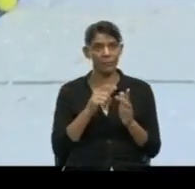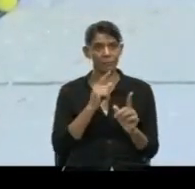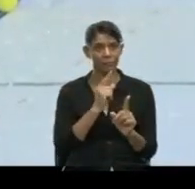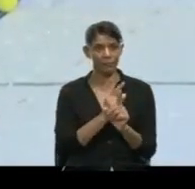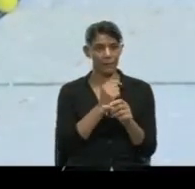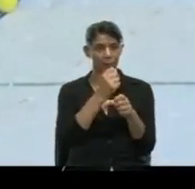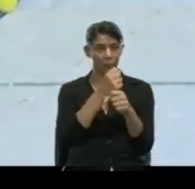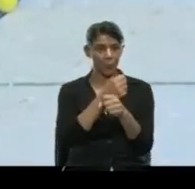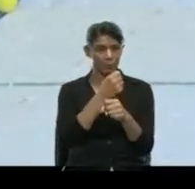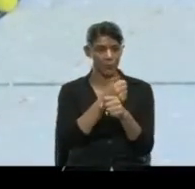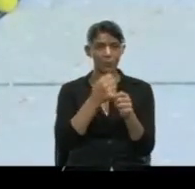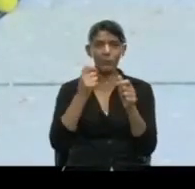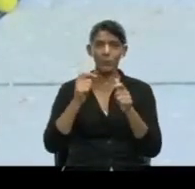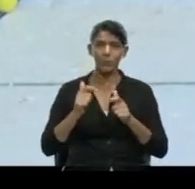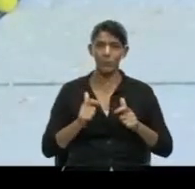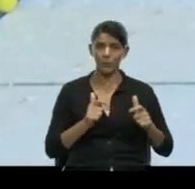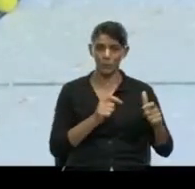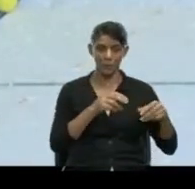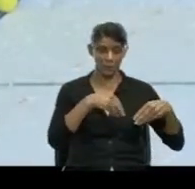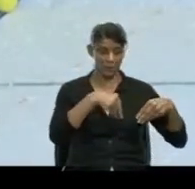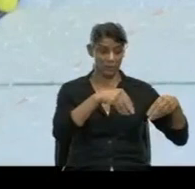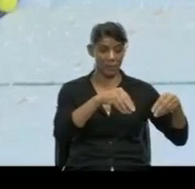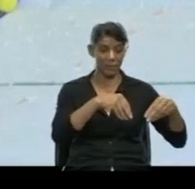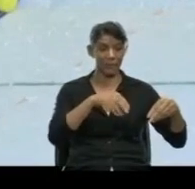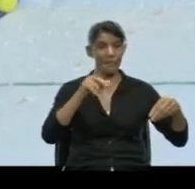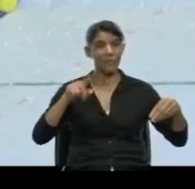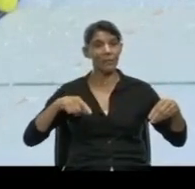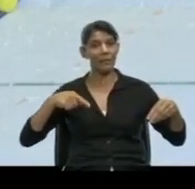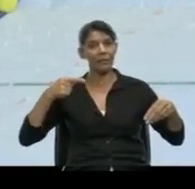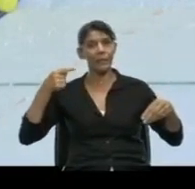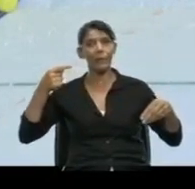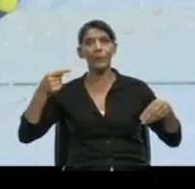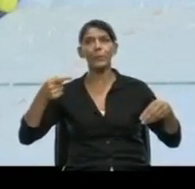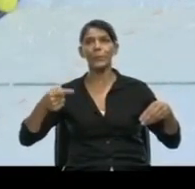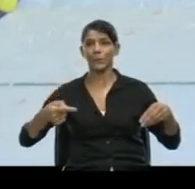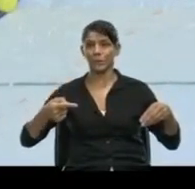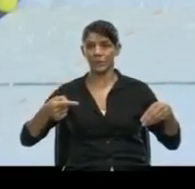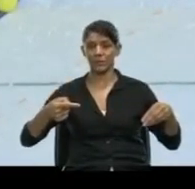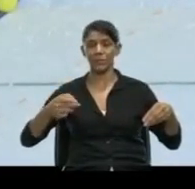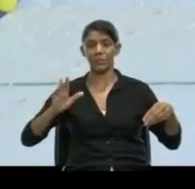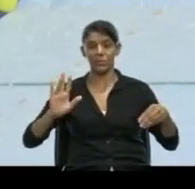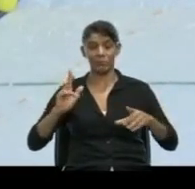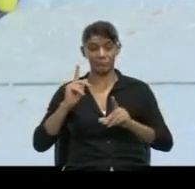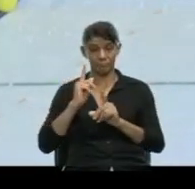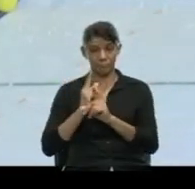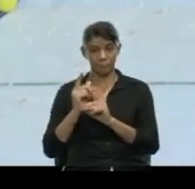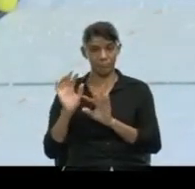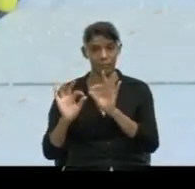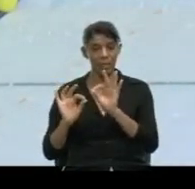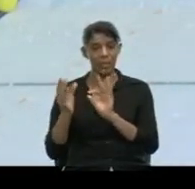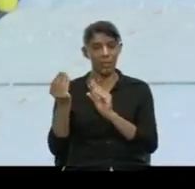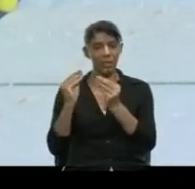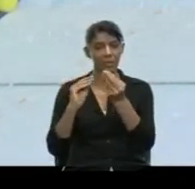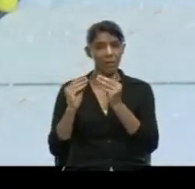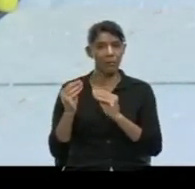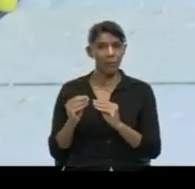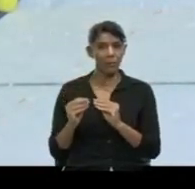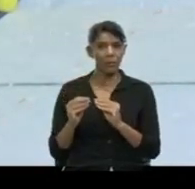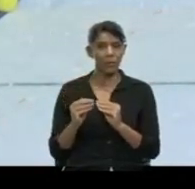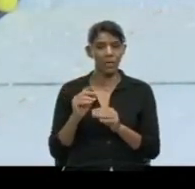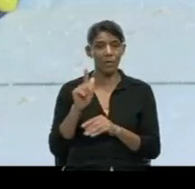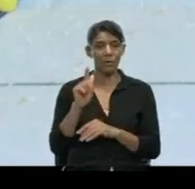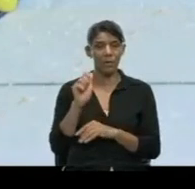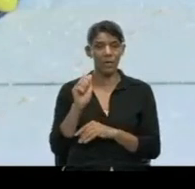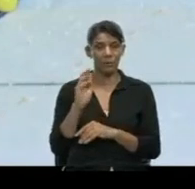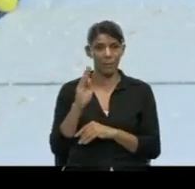a obra aqui, nesse terreno, e depois que a gente localizar a obra, a gente monta, na segunda aula, a gente monta o